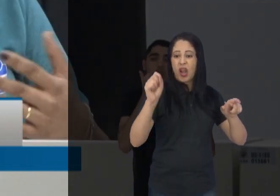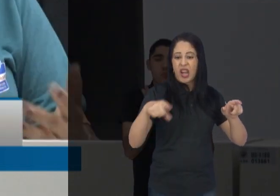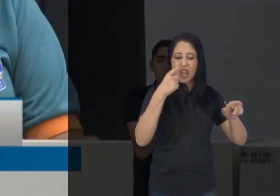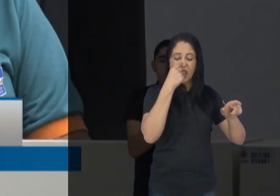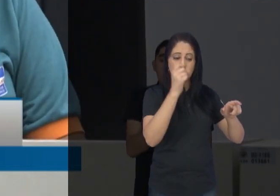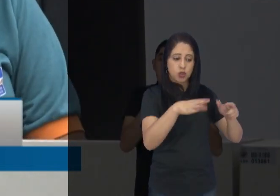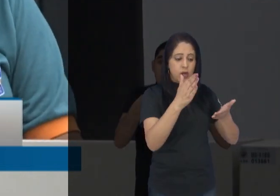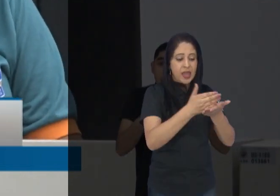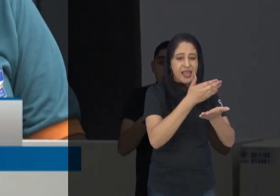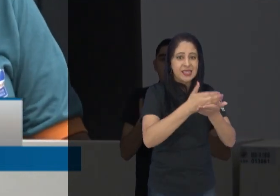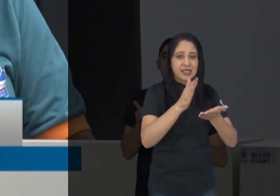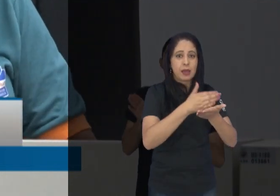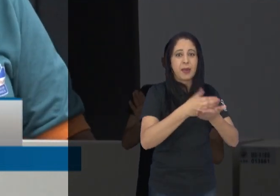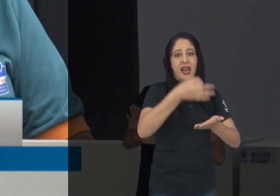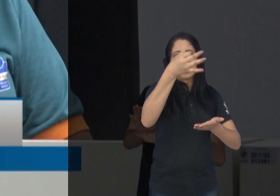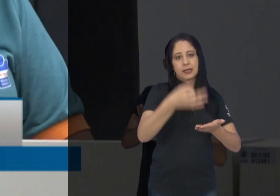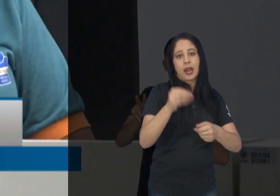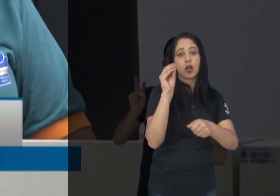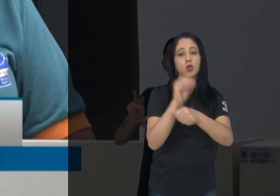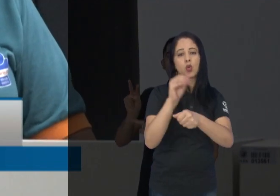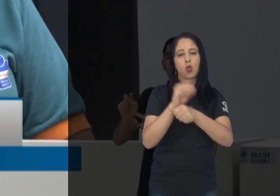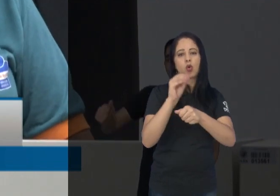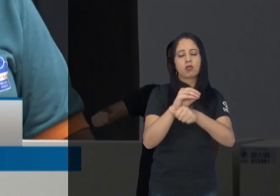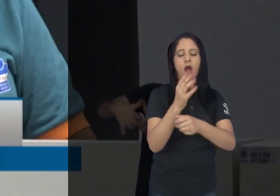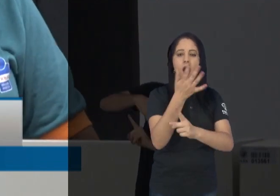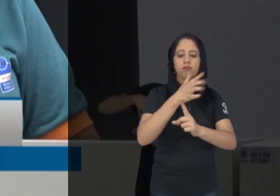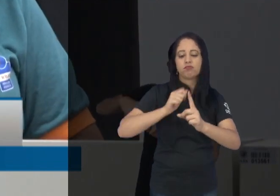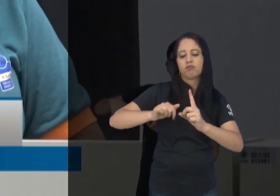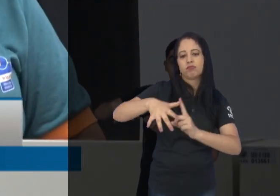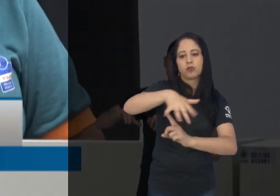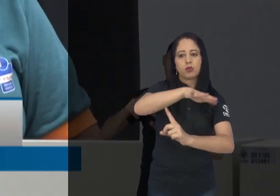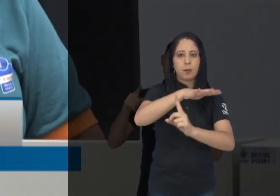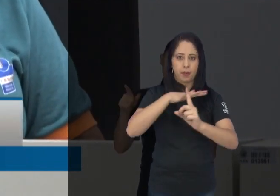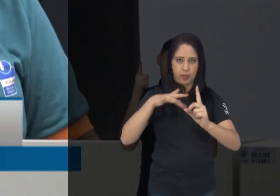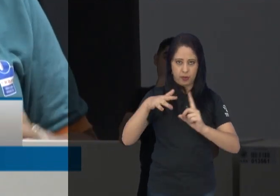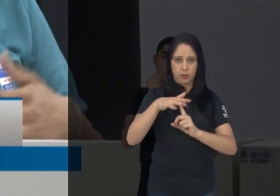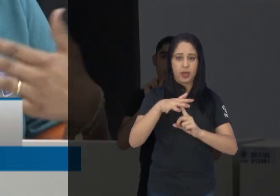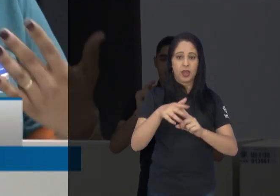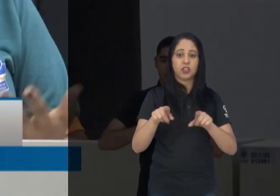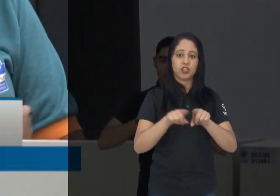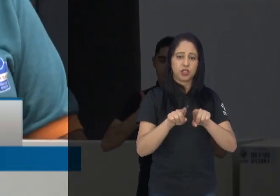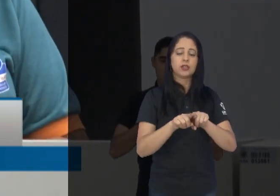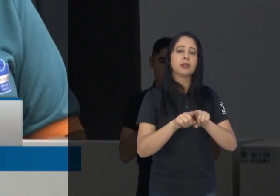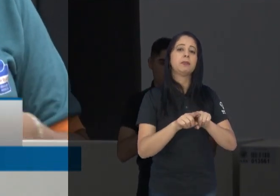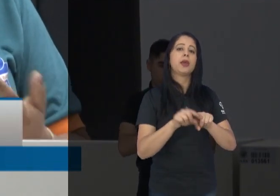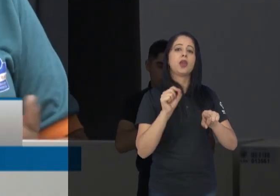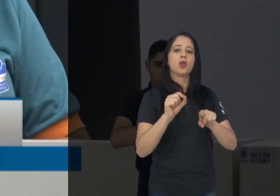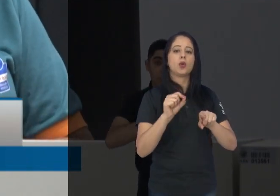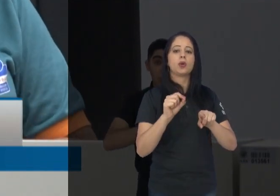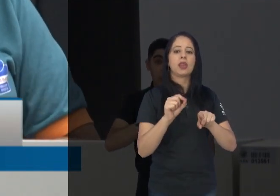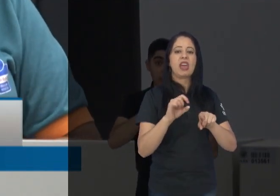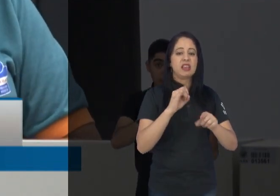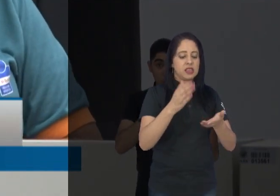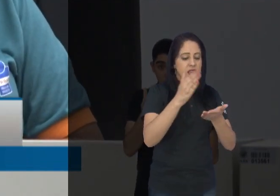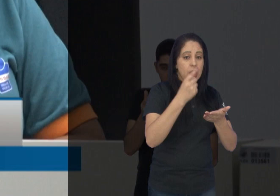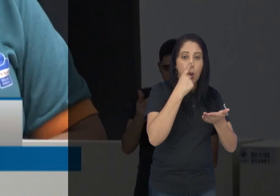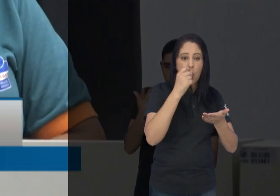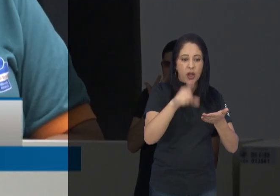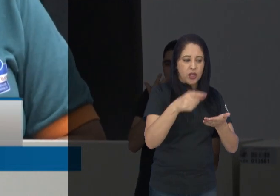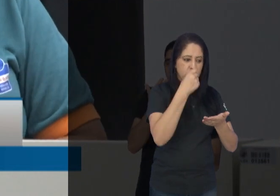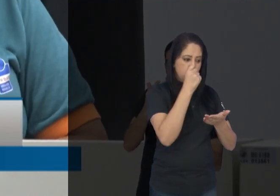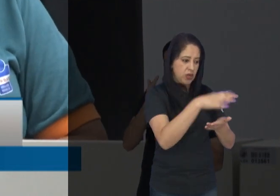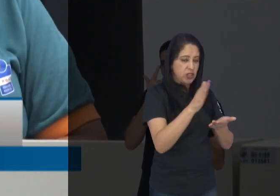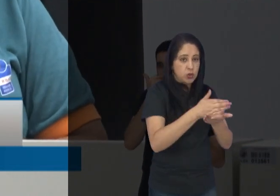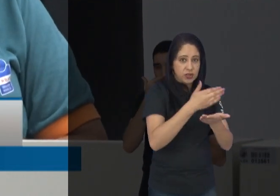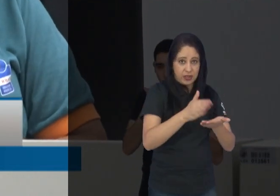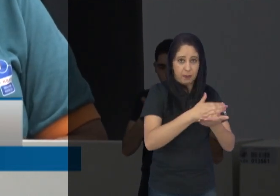para a preservação do meio ambiente e também para a geração de renda, que a gente segregando o resíduo com a coleta seletiva, nós